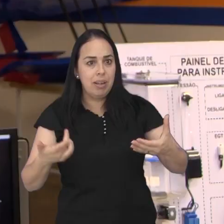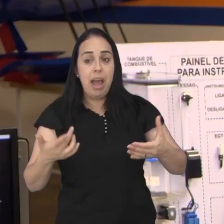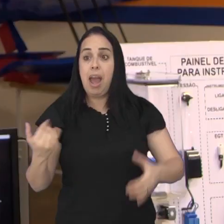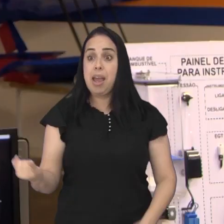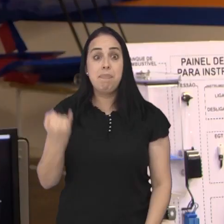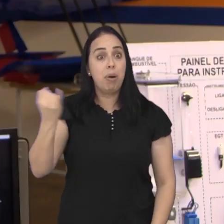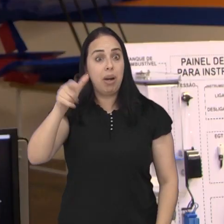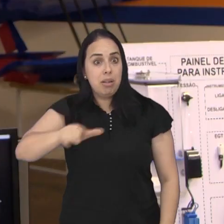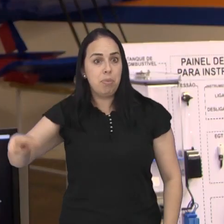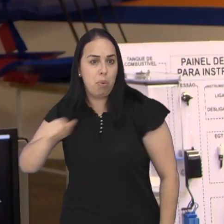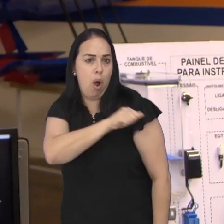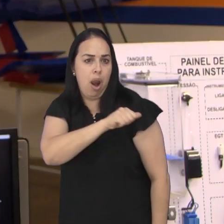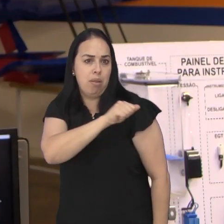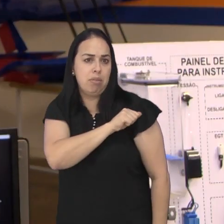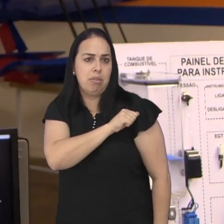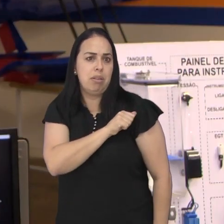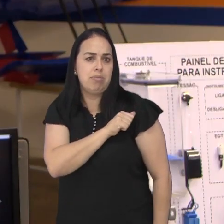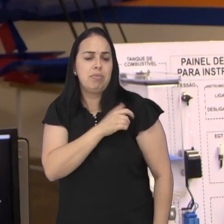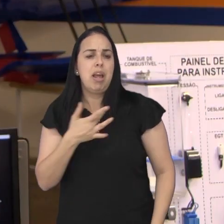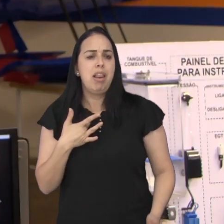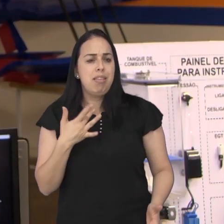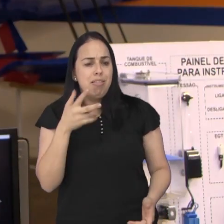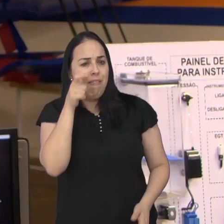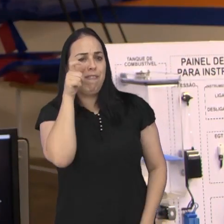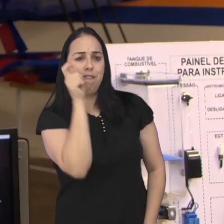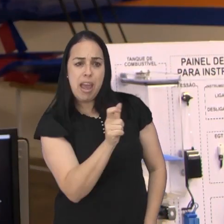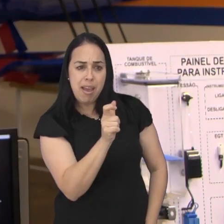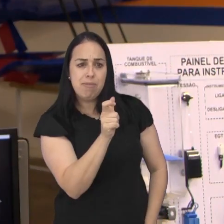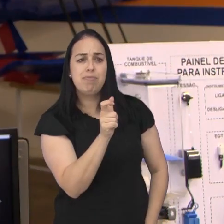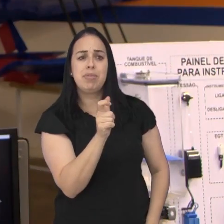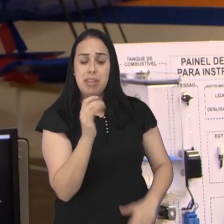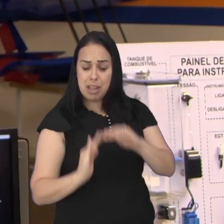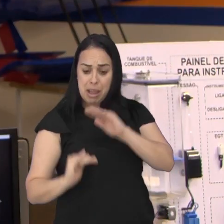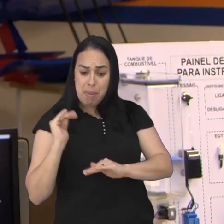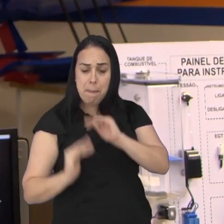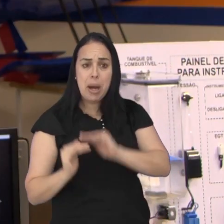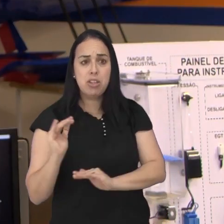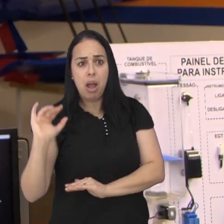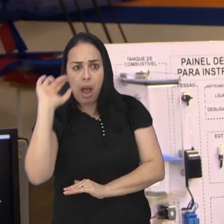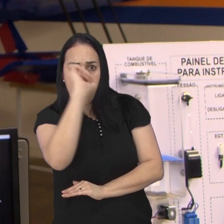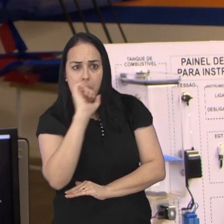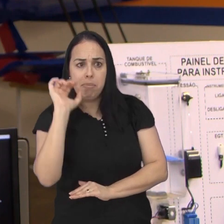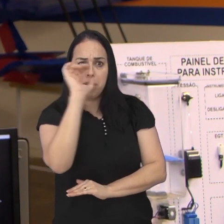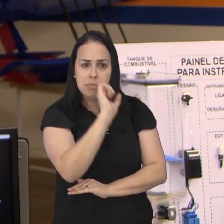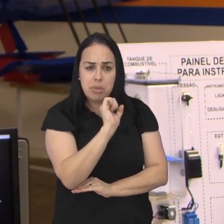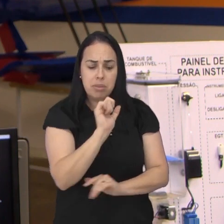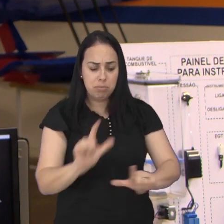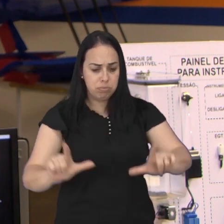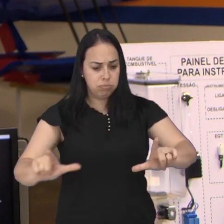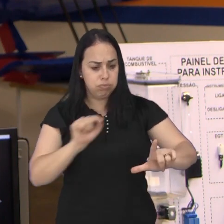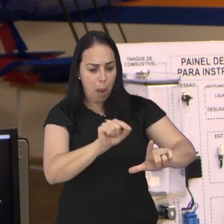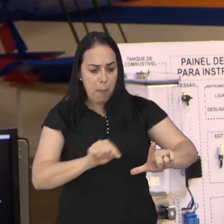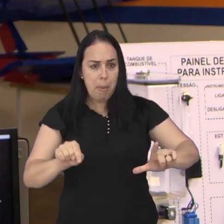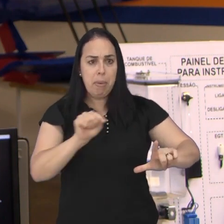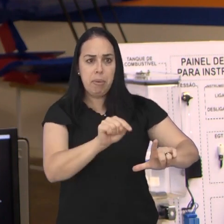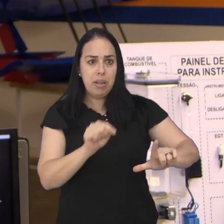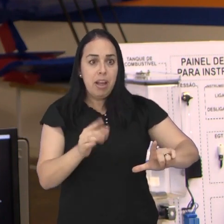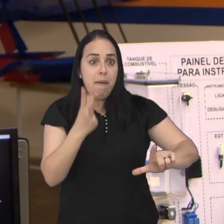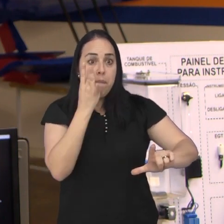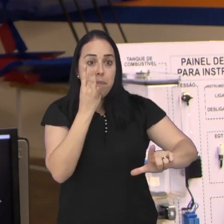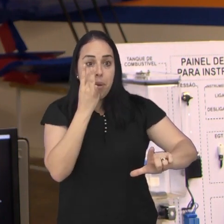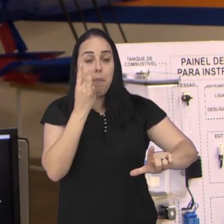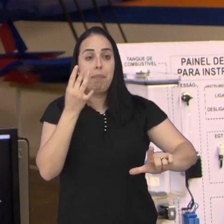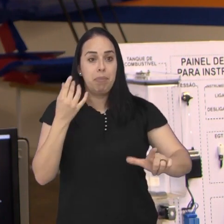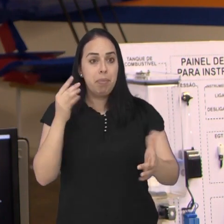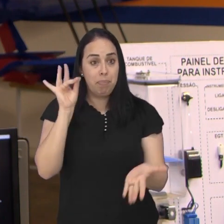combustível. Fundamental para os alunos da Sirius, para eles terem esse contato físico, esse contato na prática com os sensores